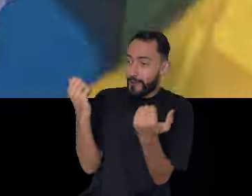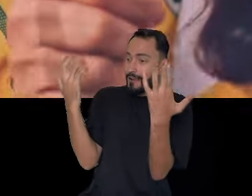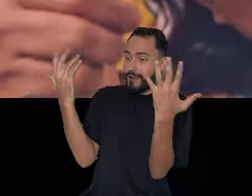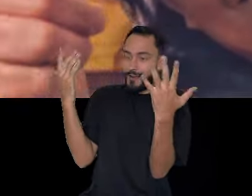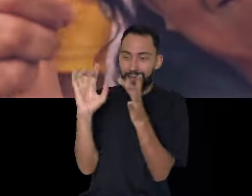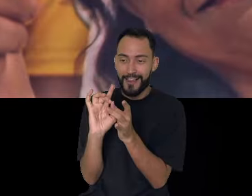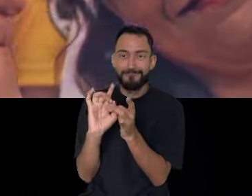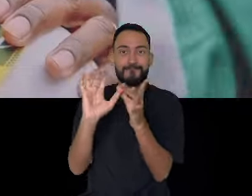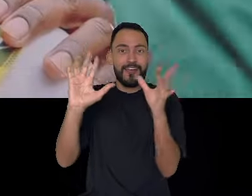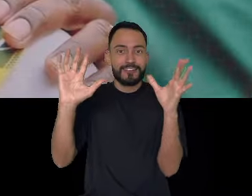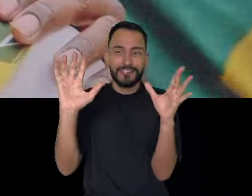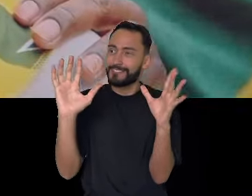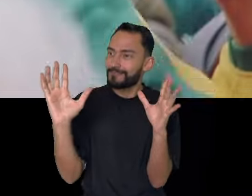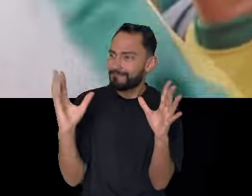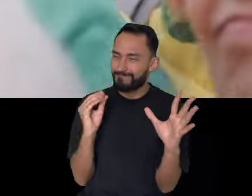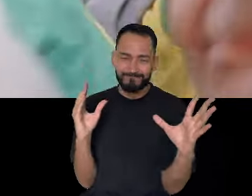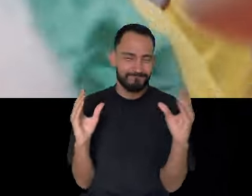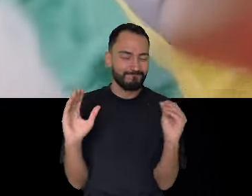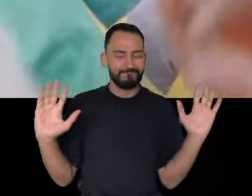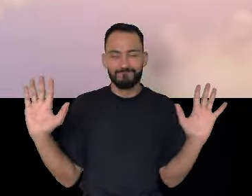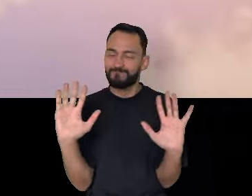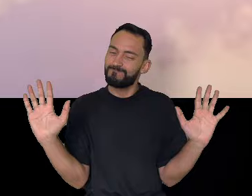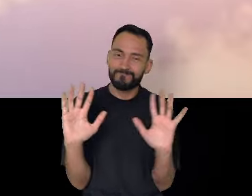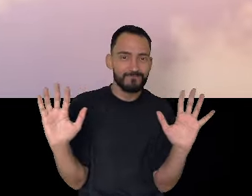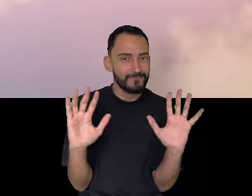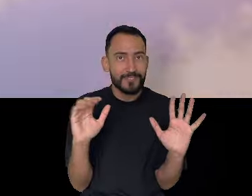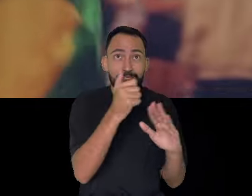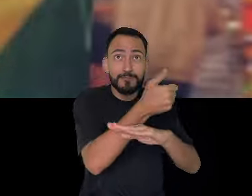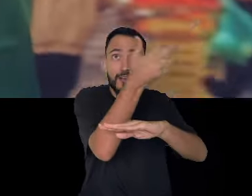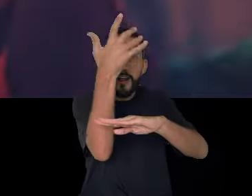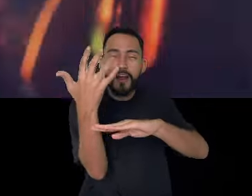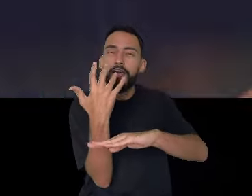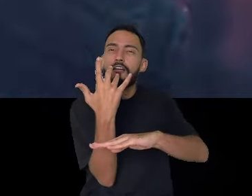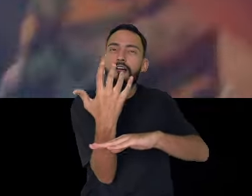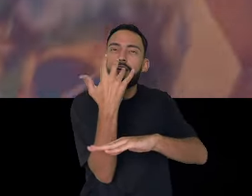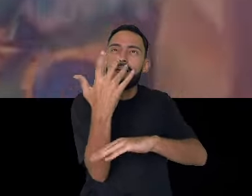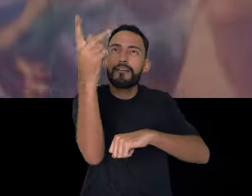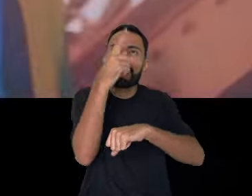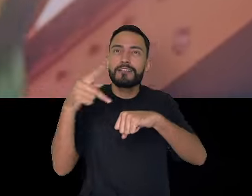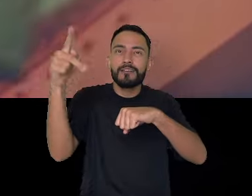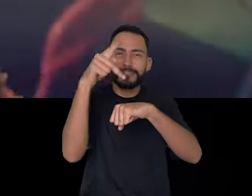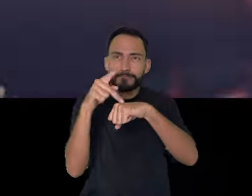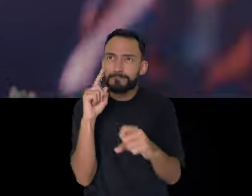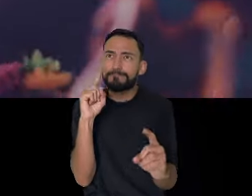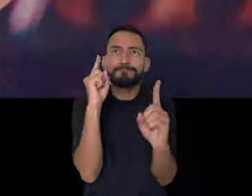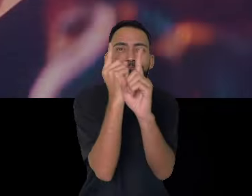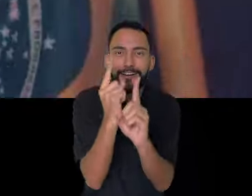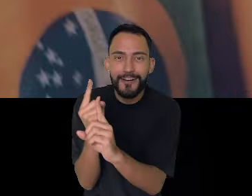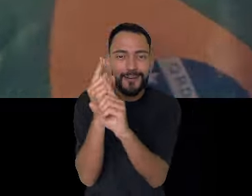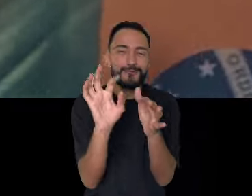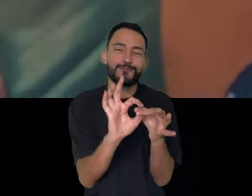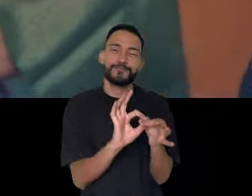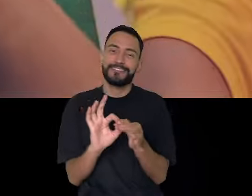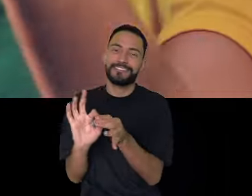liberdade e que ninguém tira de mim. Nas cores do meu país encontramos